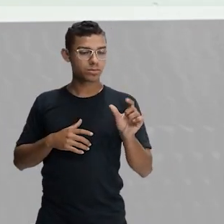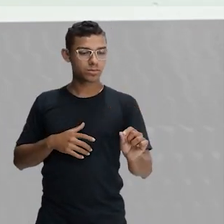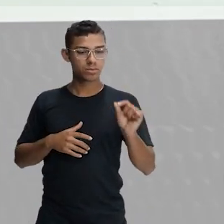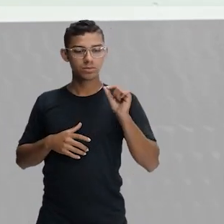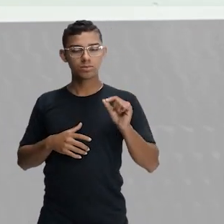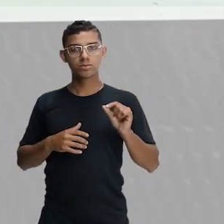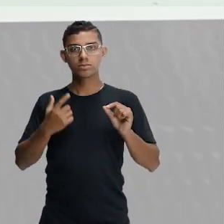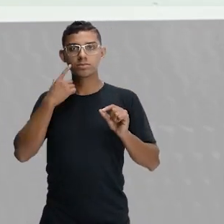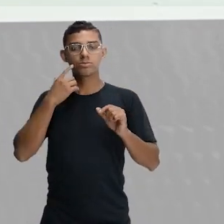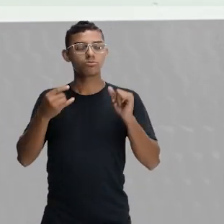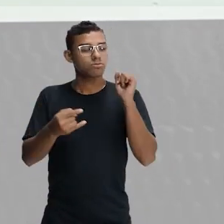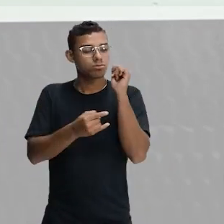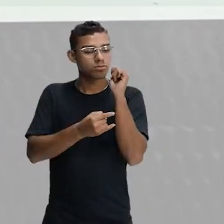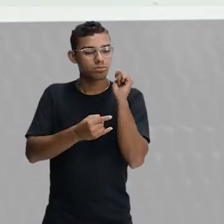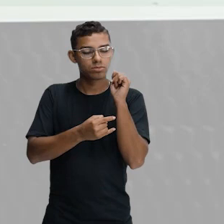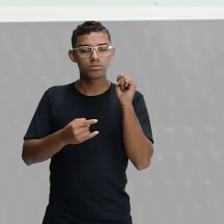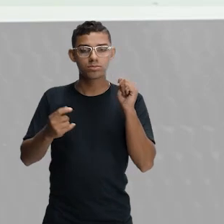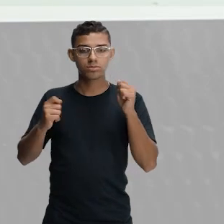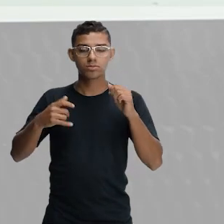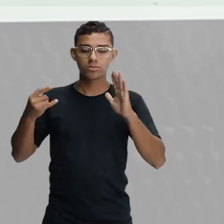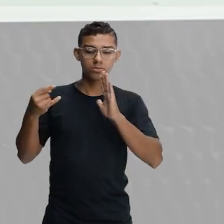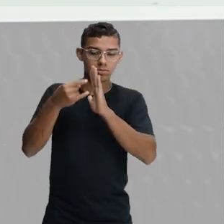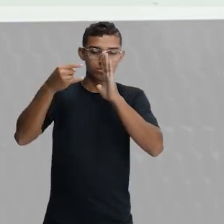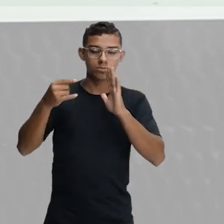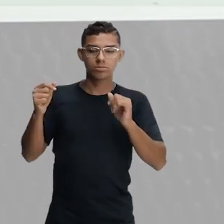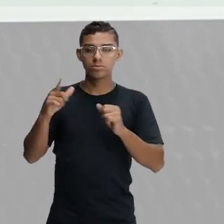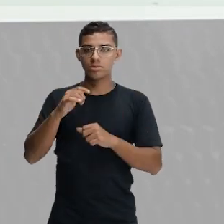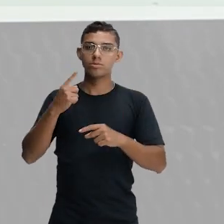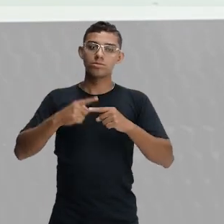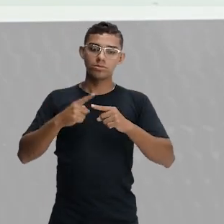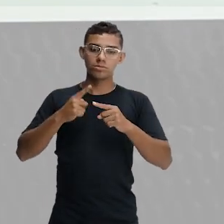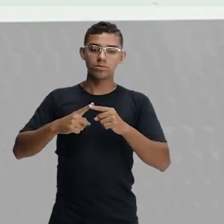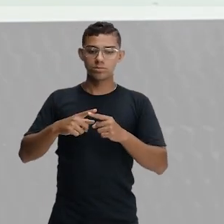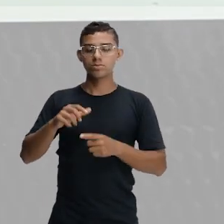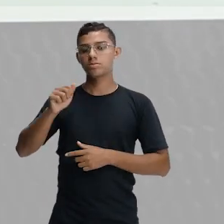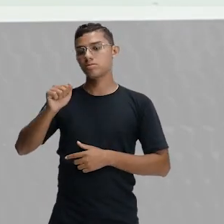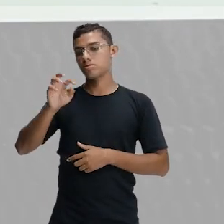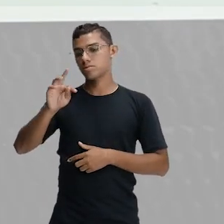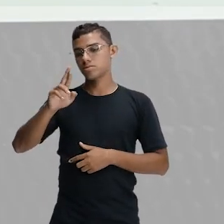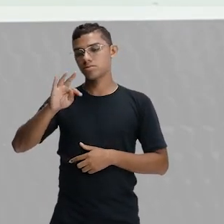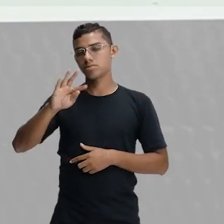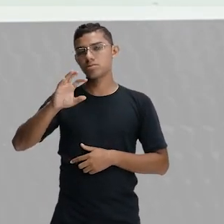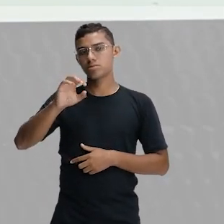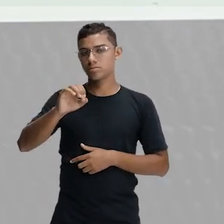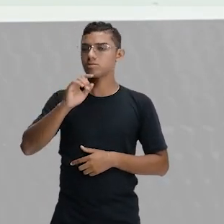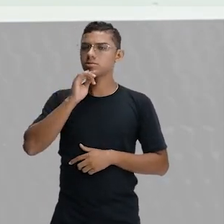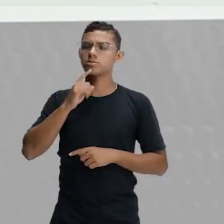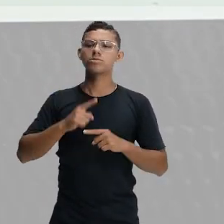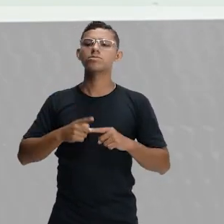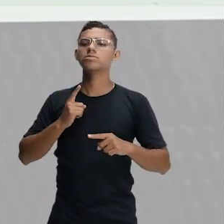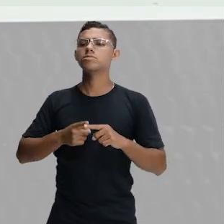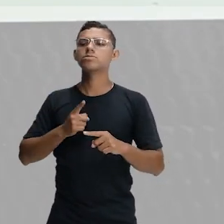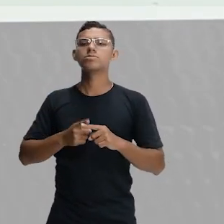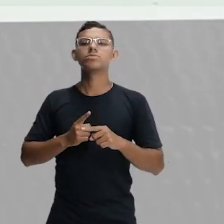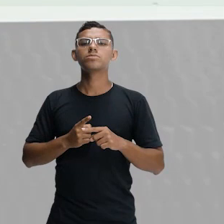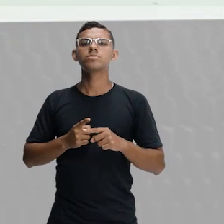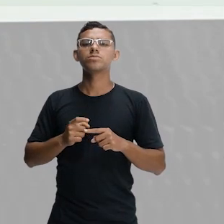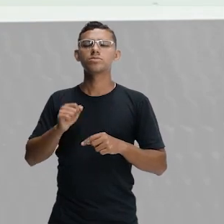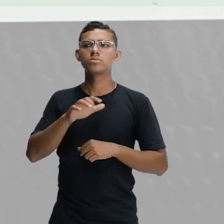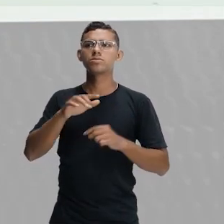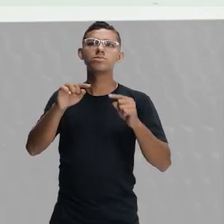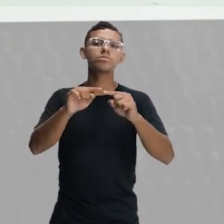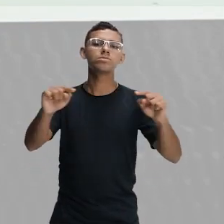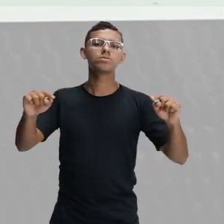você sinta um pequeno choque, aquele choque ele foi causado justamente por causa do atrito. Aí alguém pergunta, mas professor, por que um